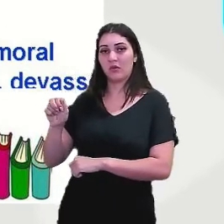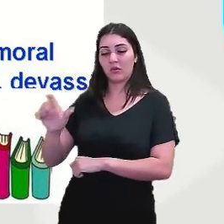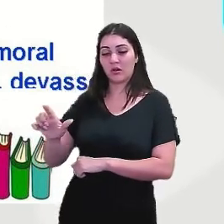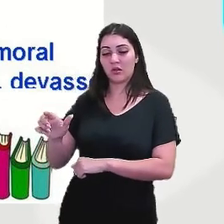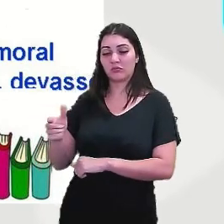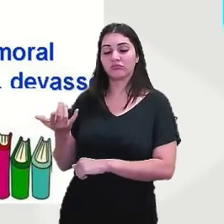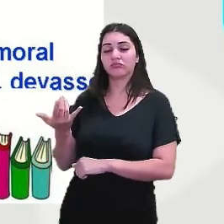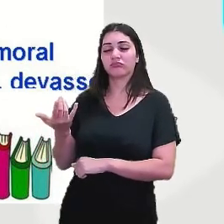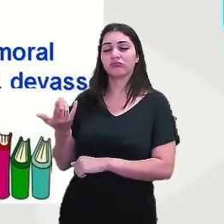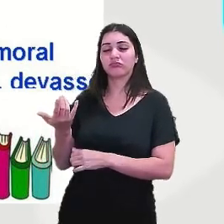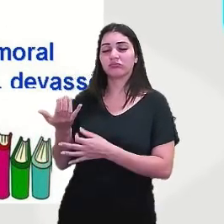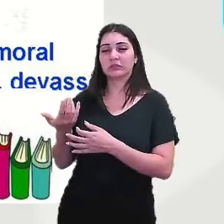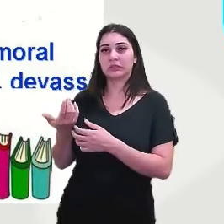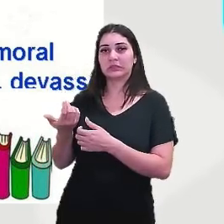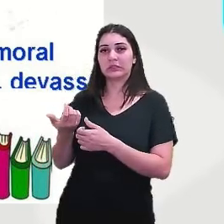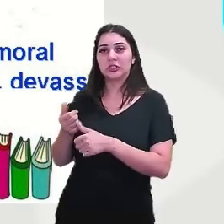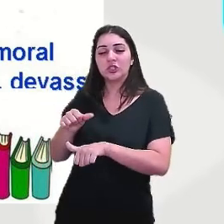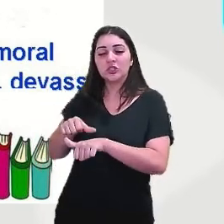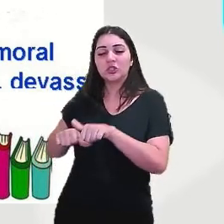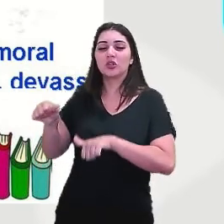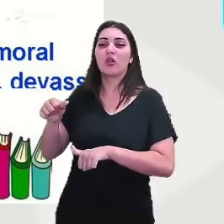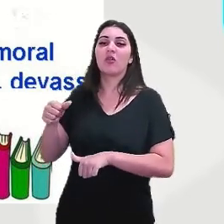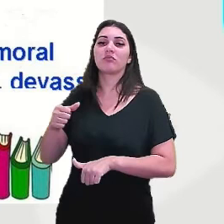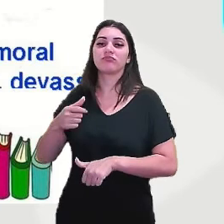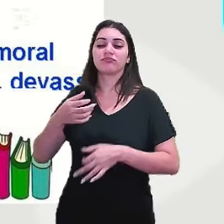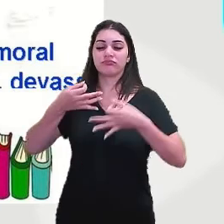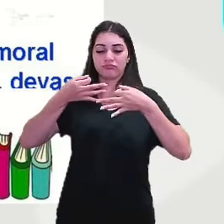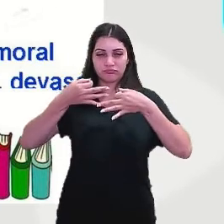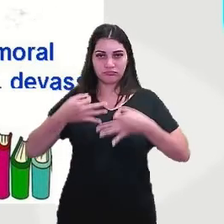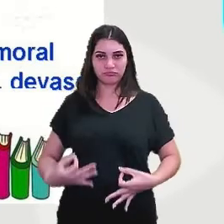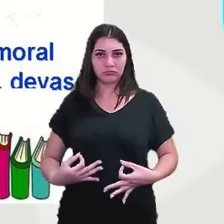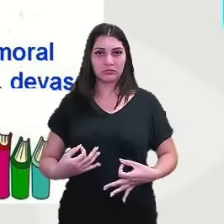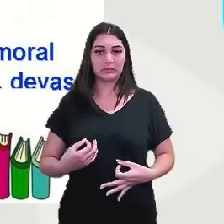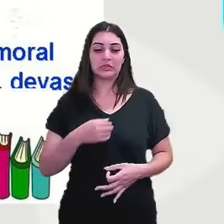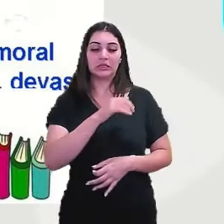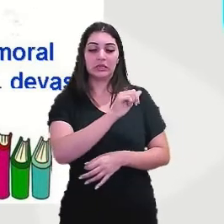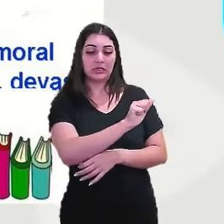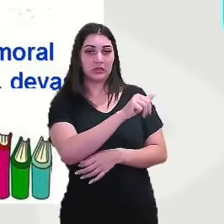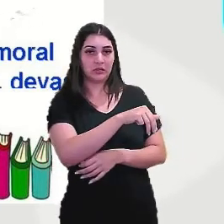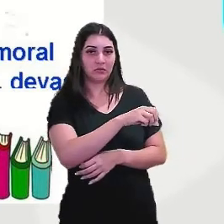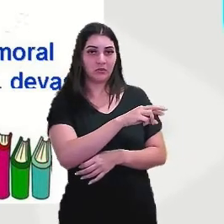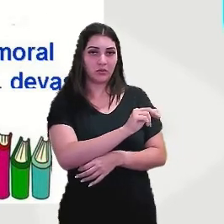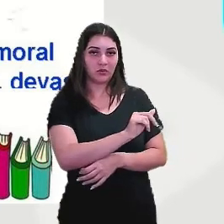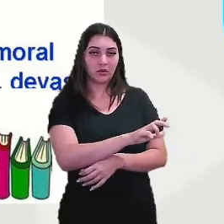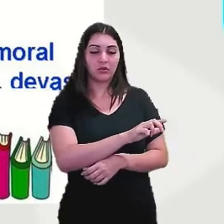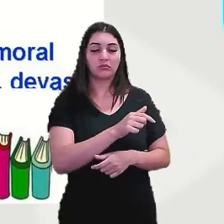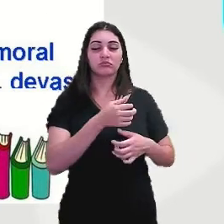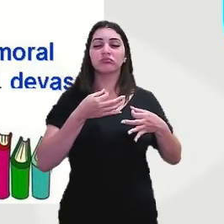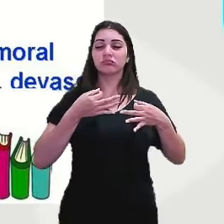Afear é tornar feio e afiar é amolar.